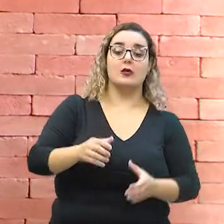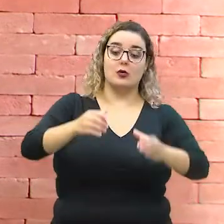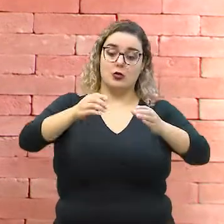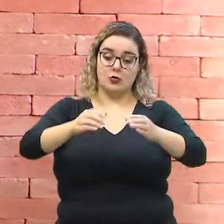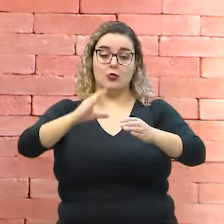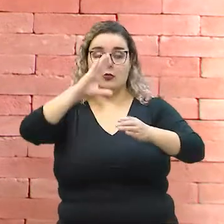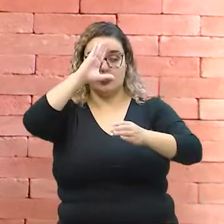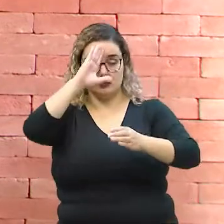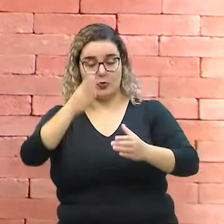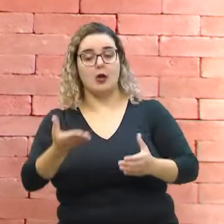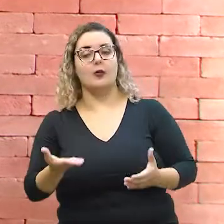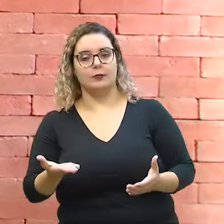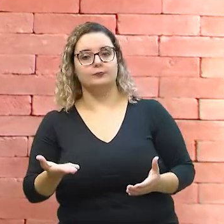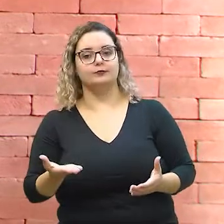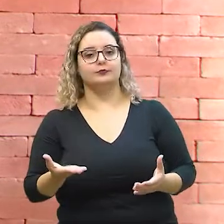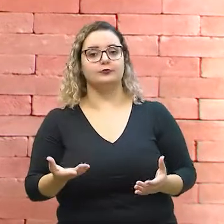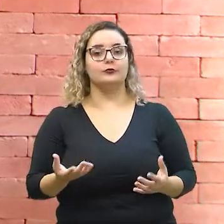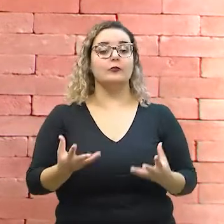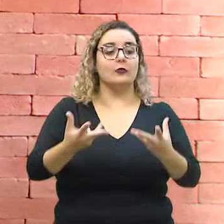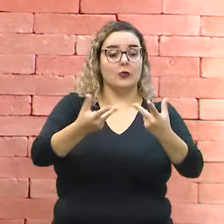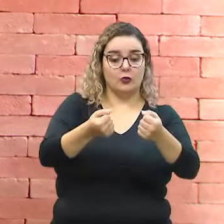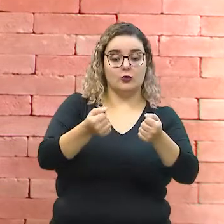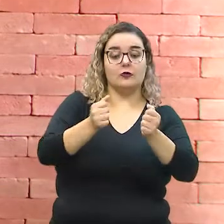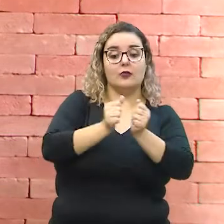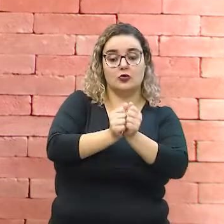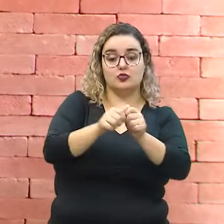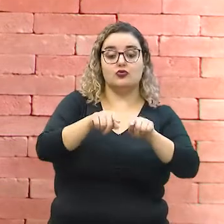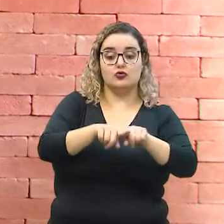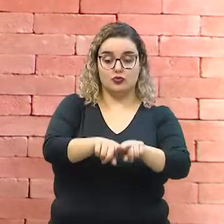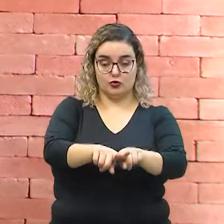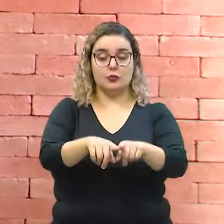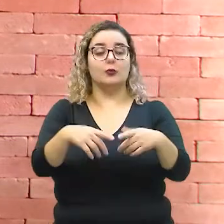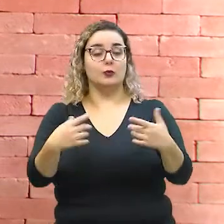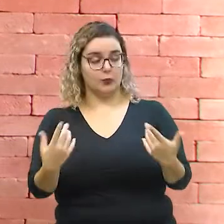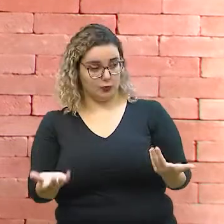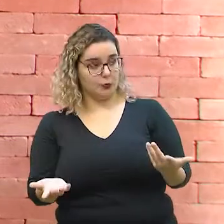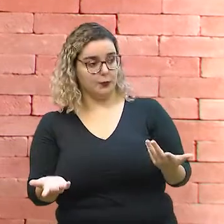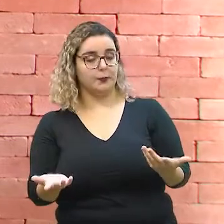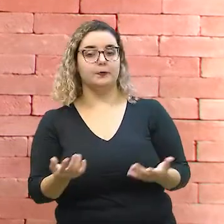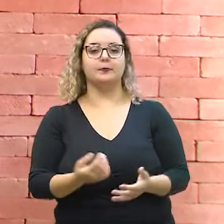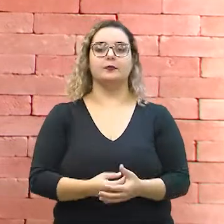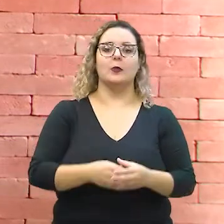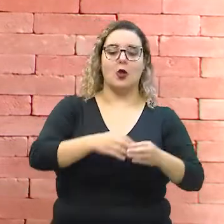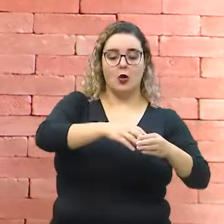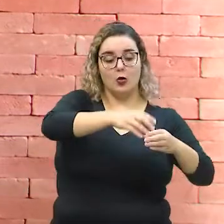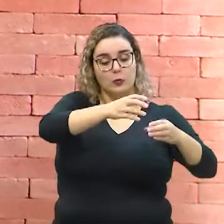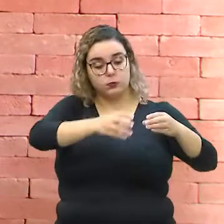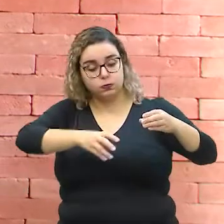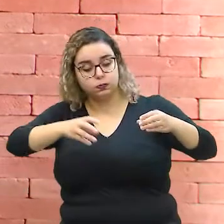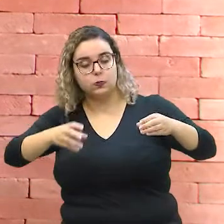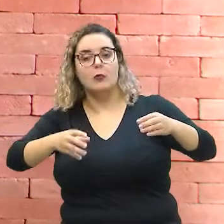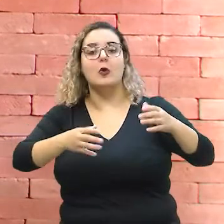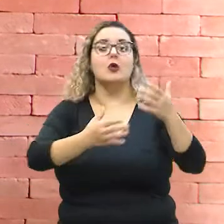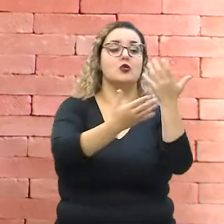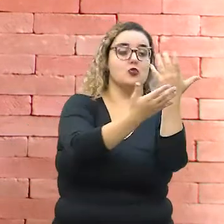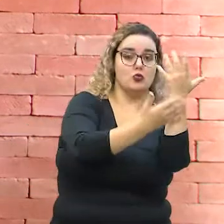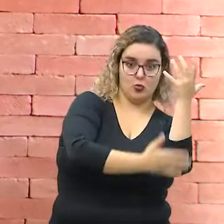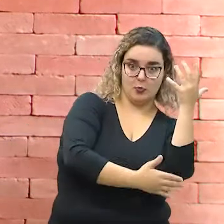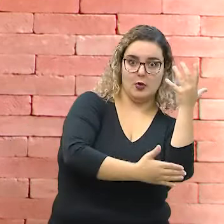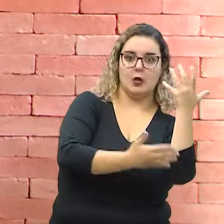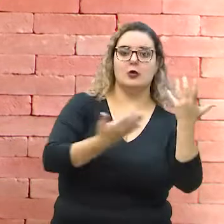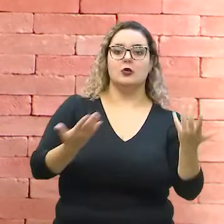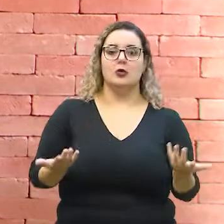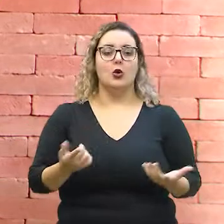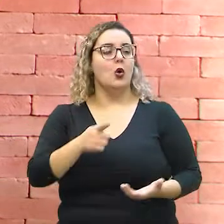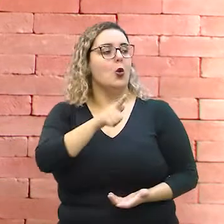Falamos aqui dos acompanhamentos, né? Que além, né, da abobrinha e do abacaxi, o Gui